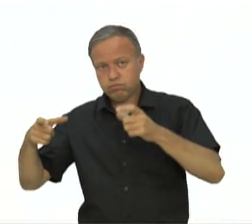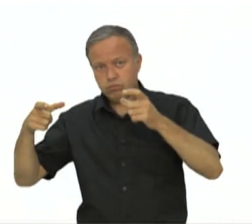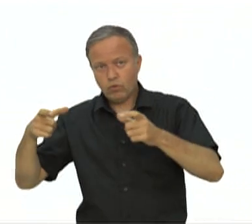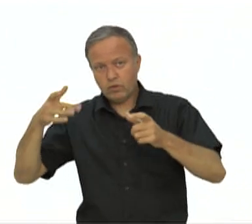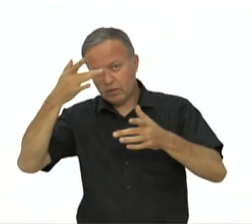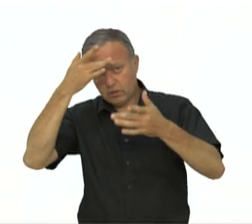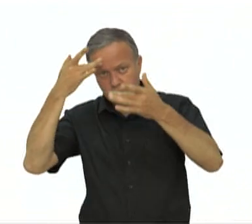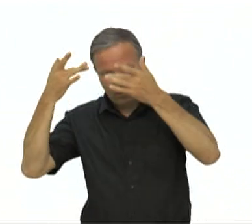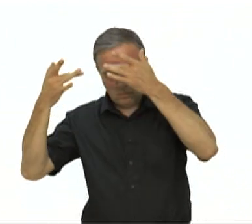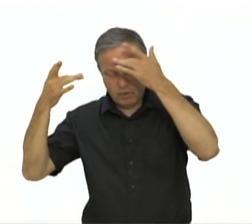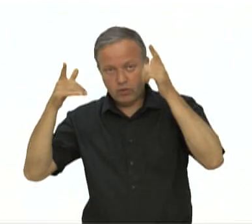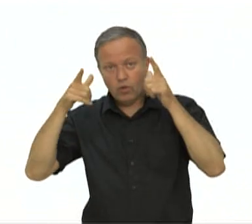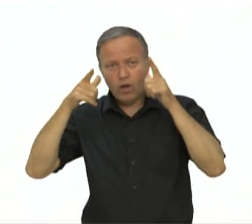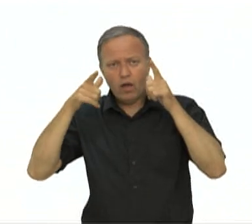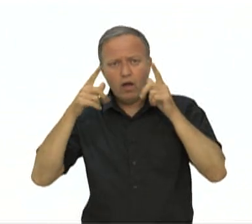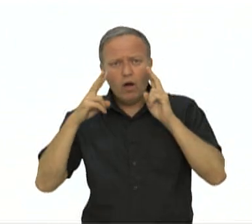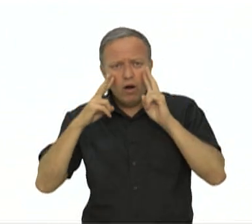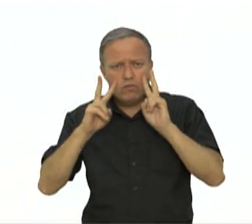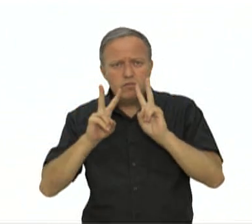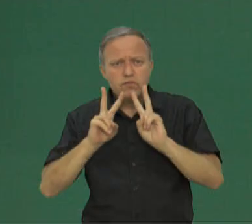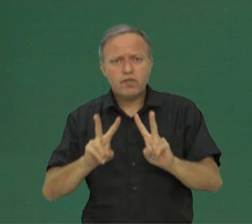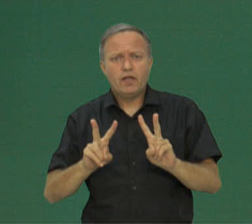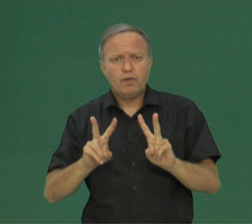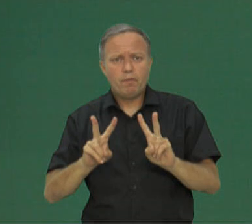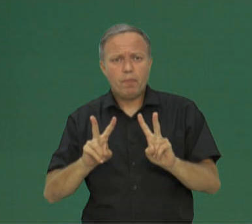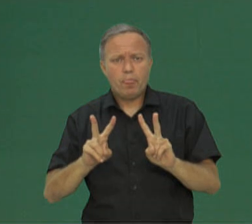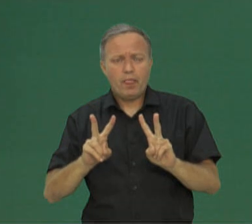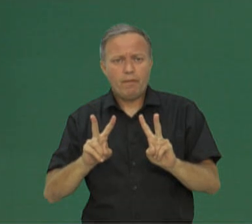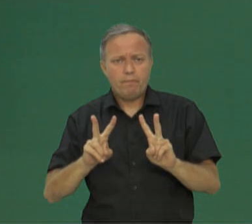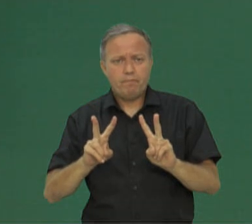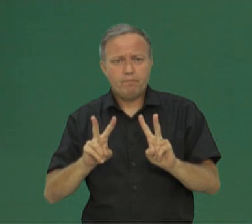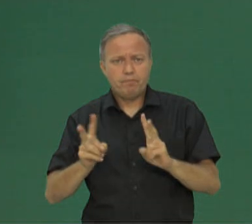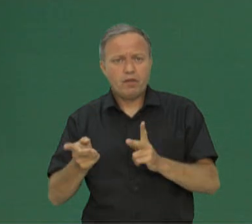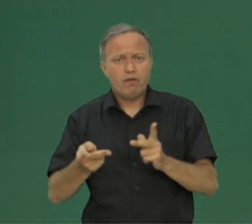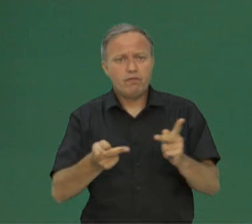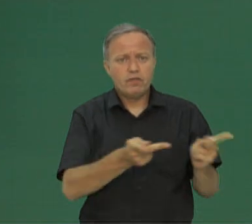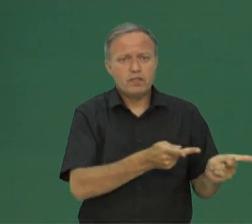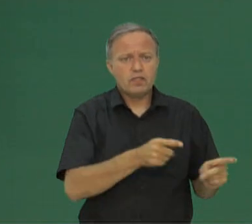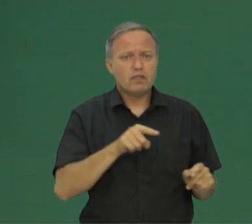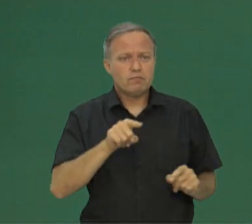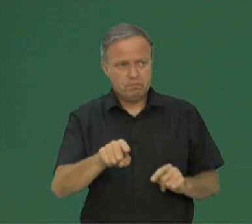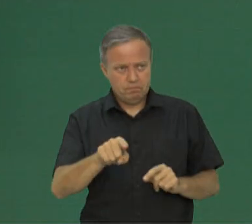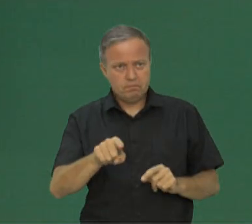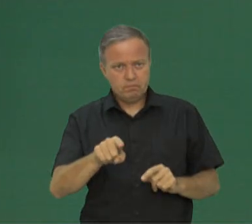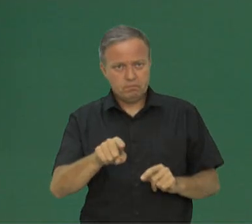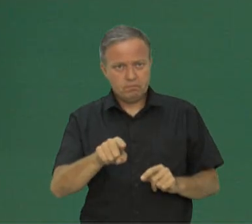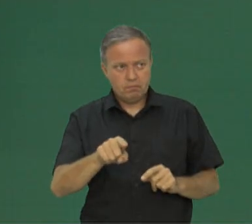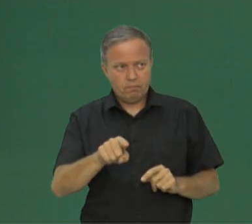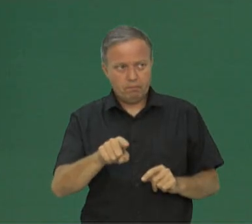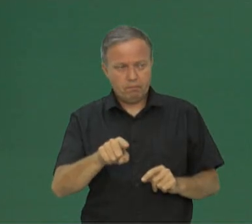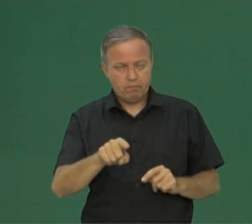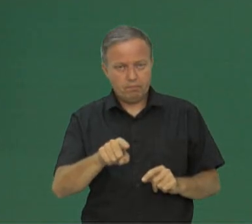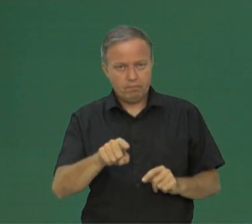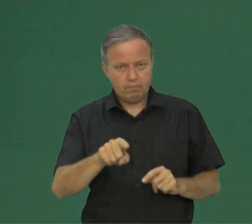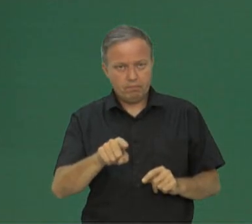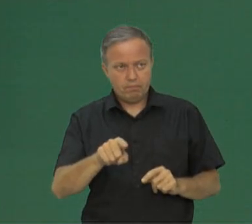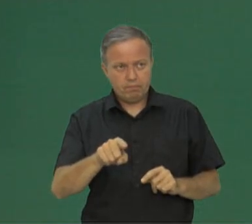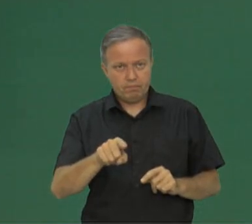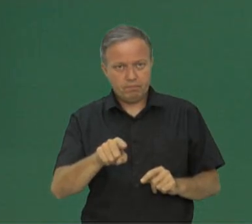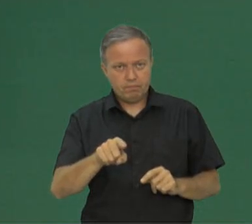tá? Por isso, por causa do espaço de tempo, é que ela é considerada uma arte